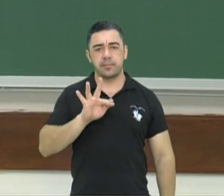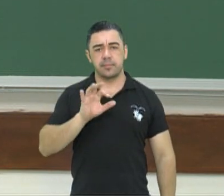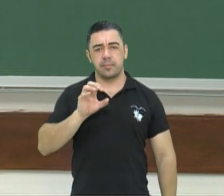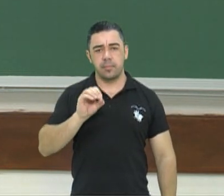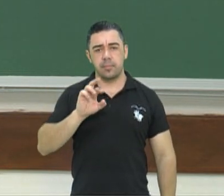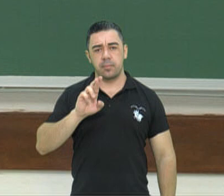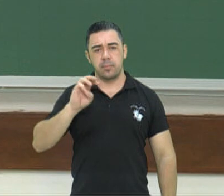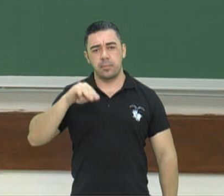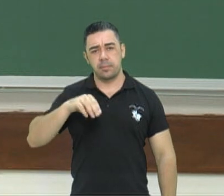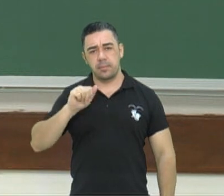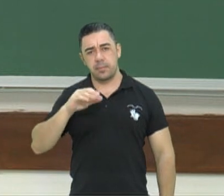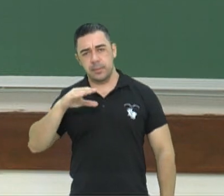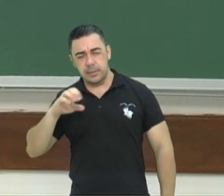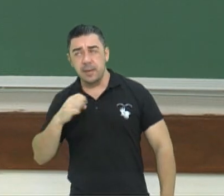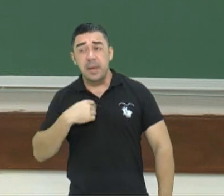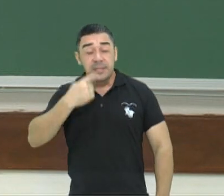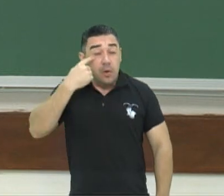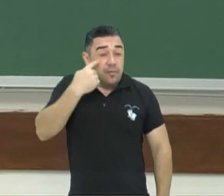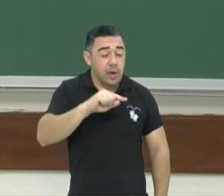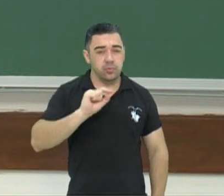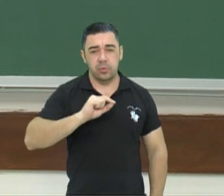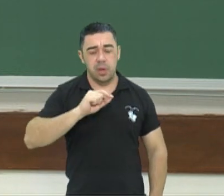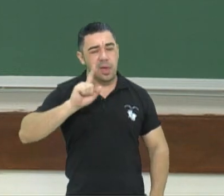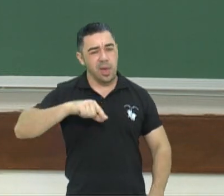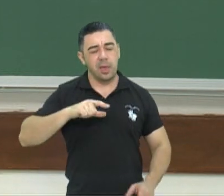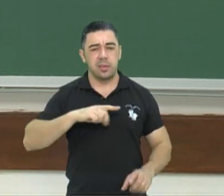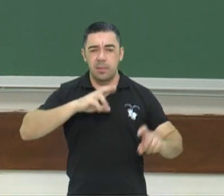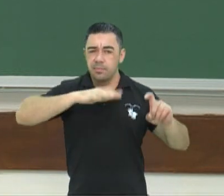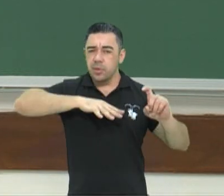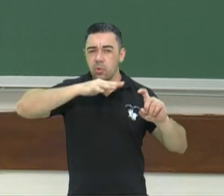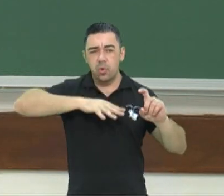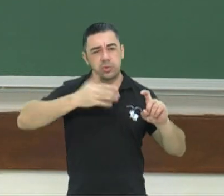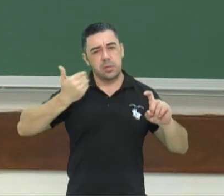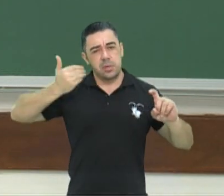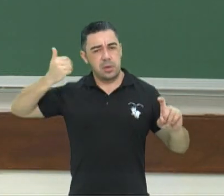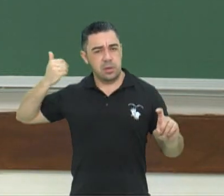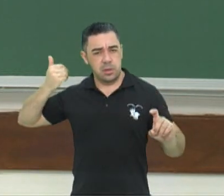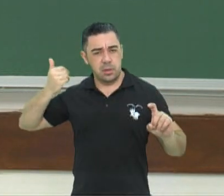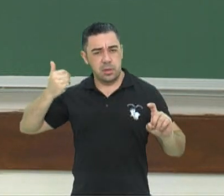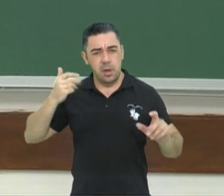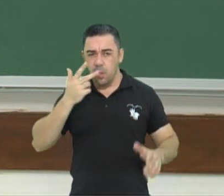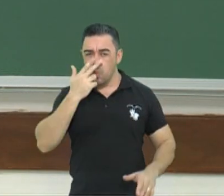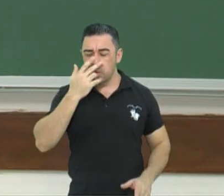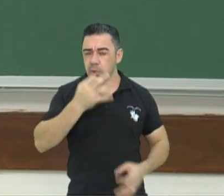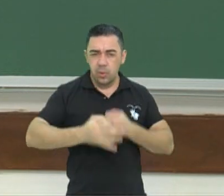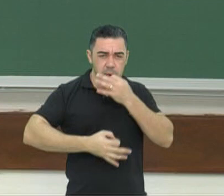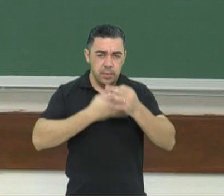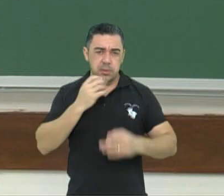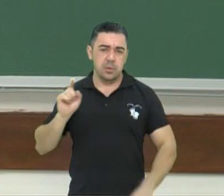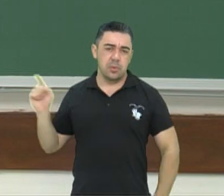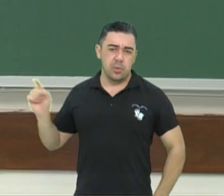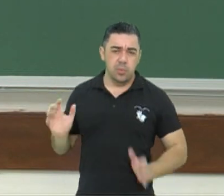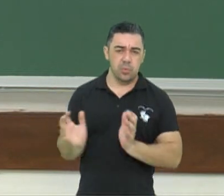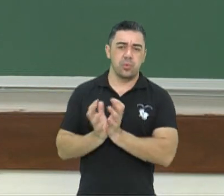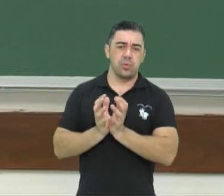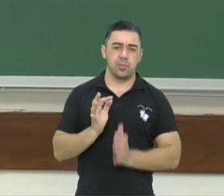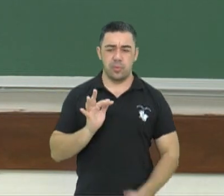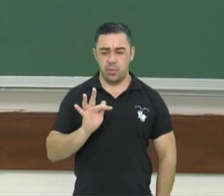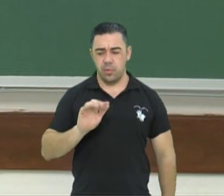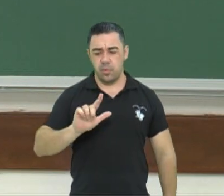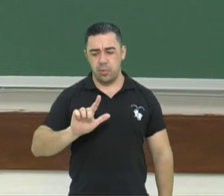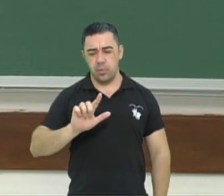religioso, mitológico. Então, no meu ver, eu não vejo muito. Eu prefiro mais a argumentação com relação ao grupo Fluxus. O que é o grupo